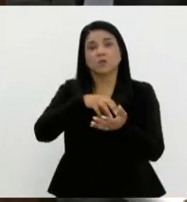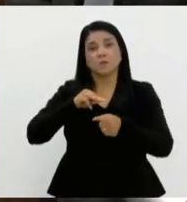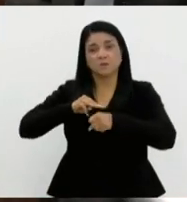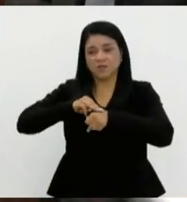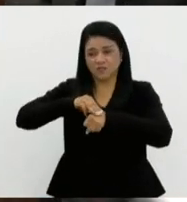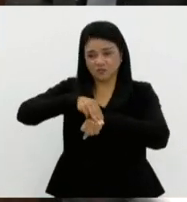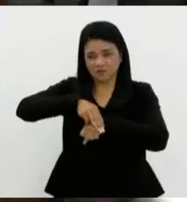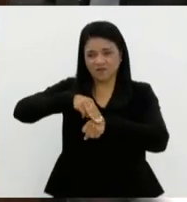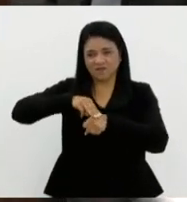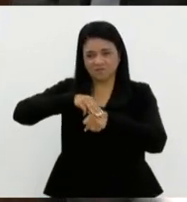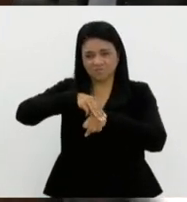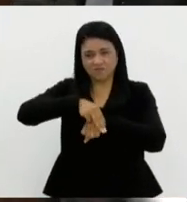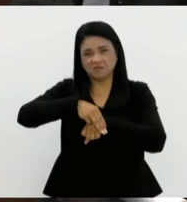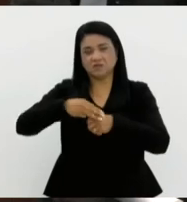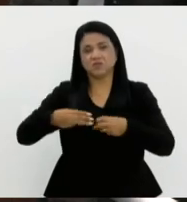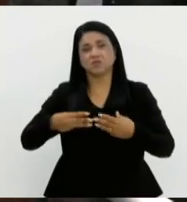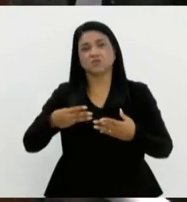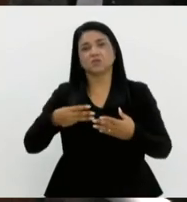Brasil,